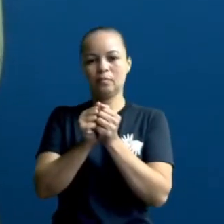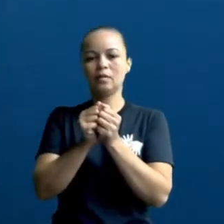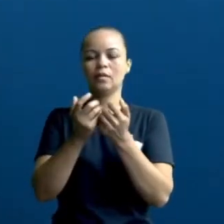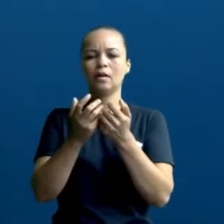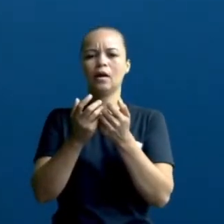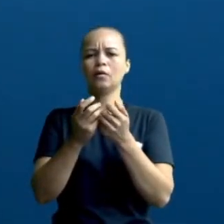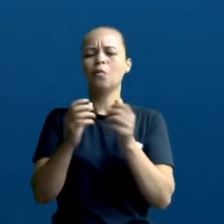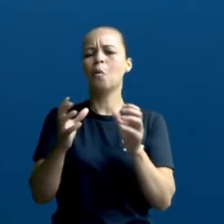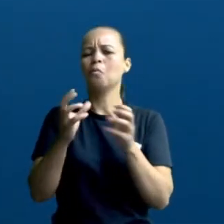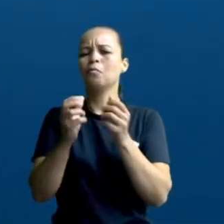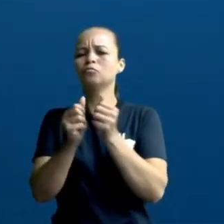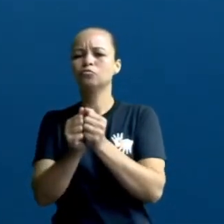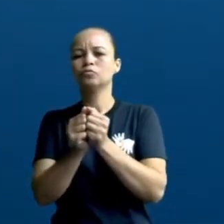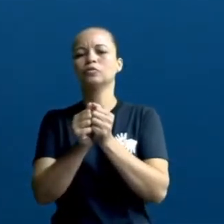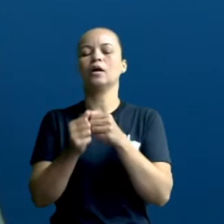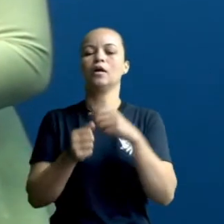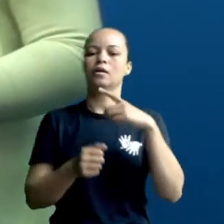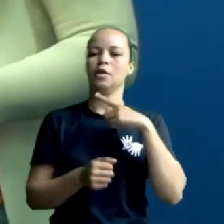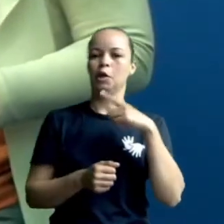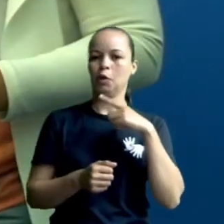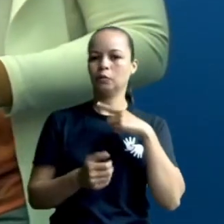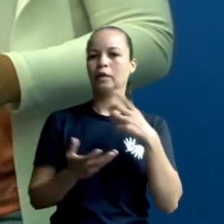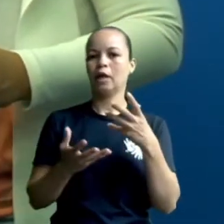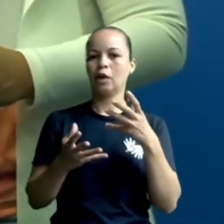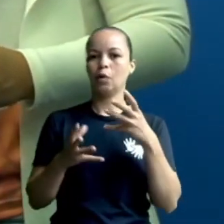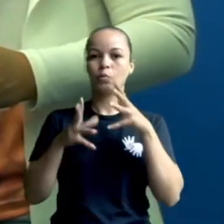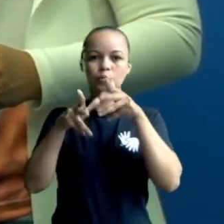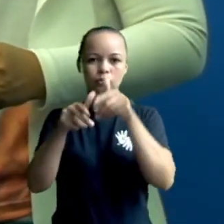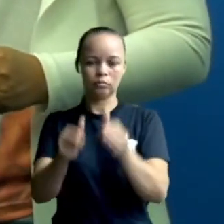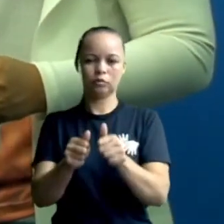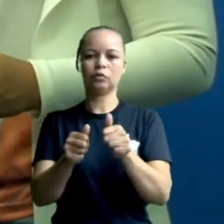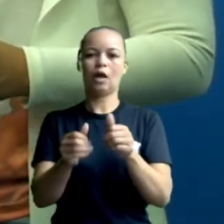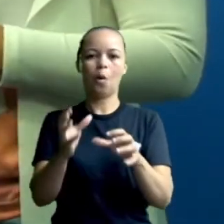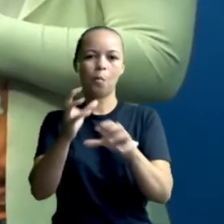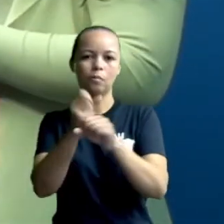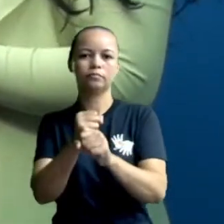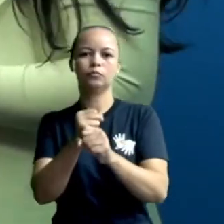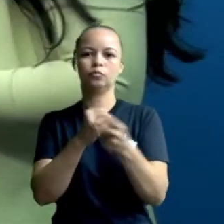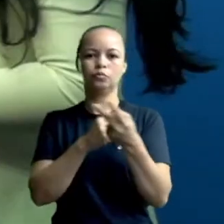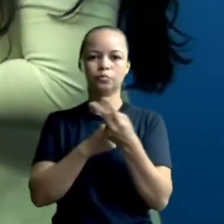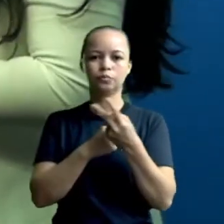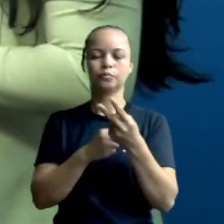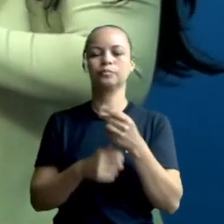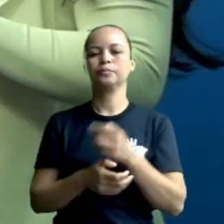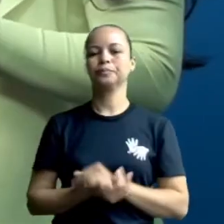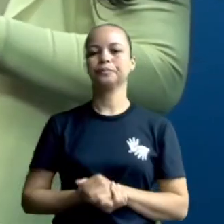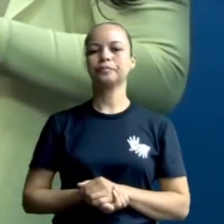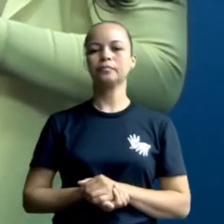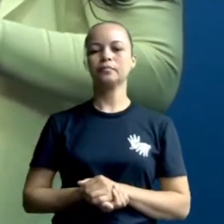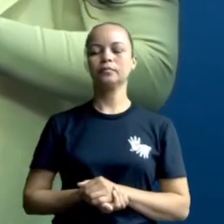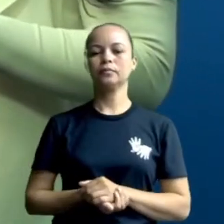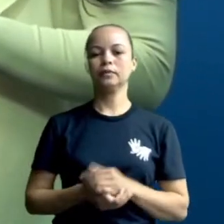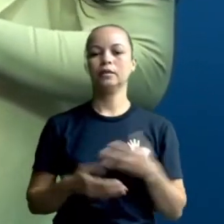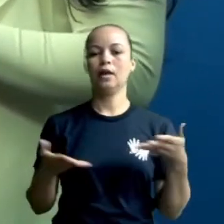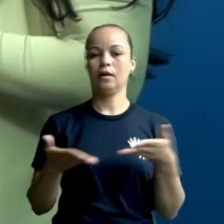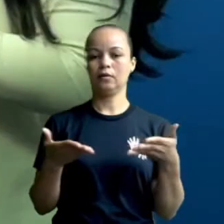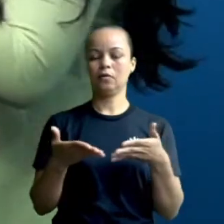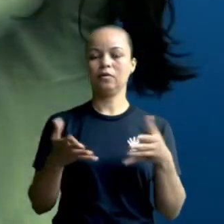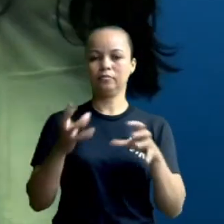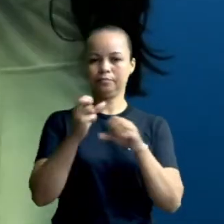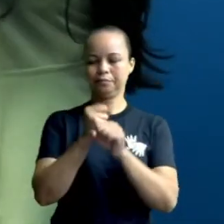eu juntar, eu vou ter a figura total, tá certo? Então, vamos calcular